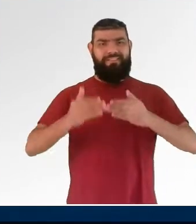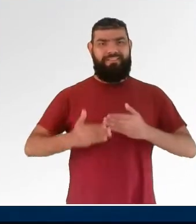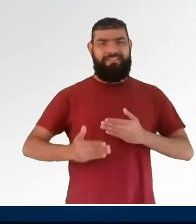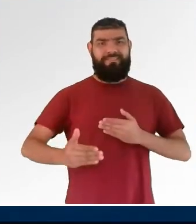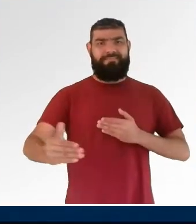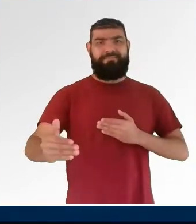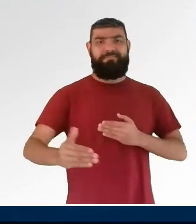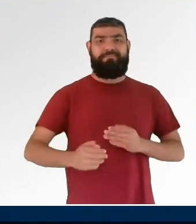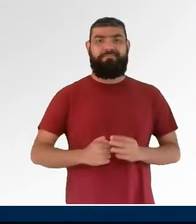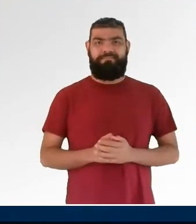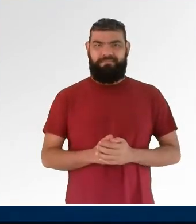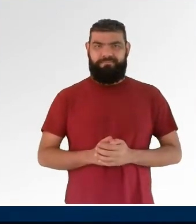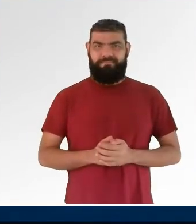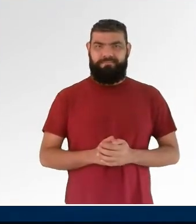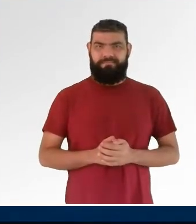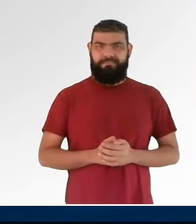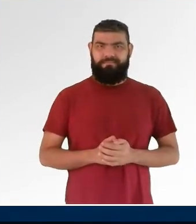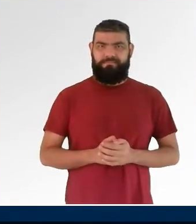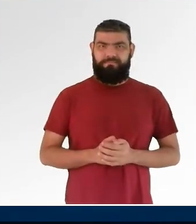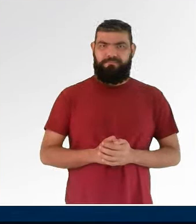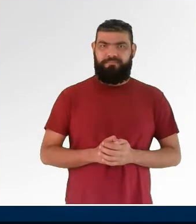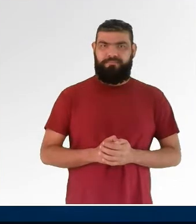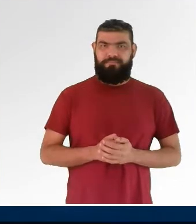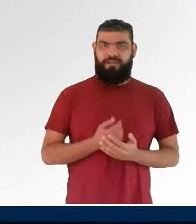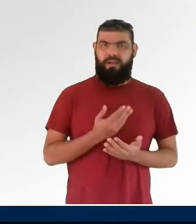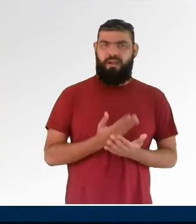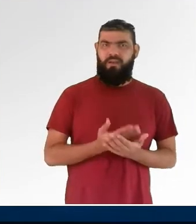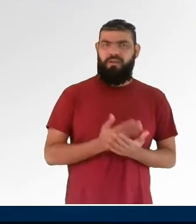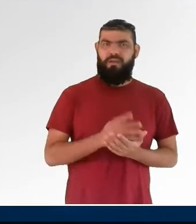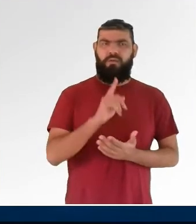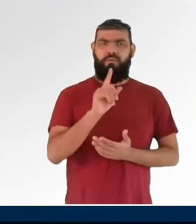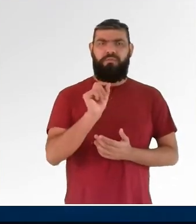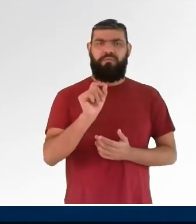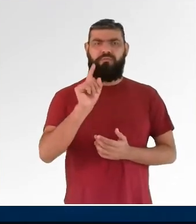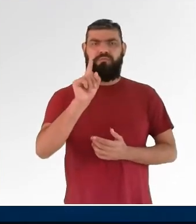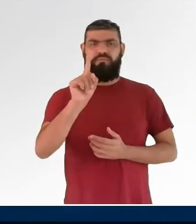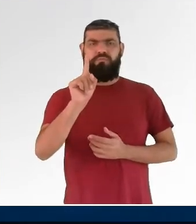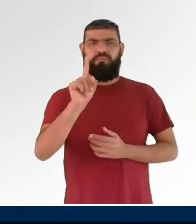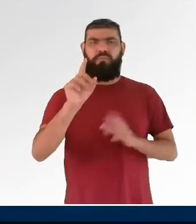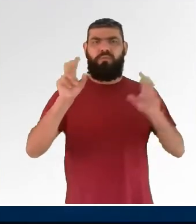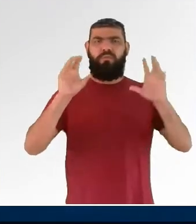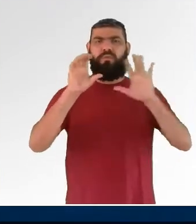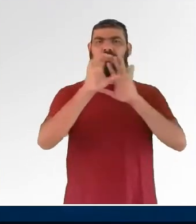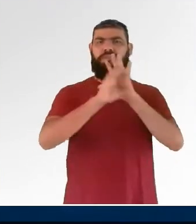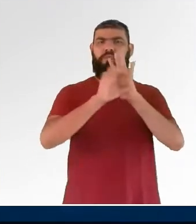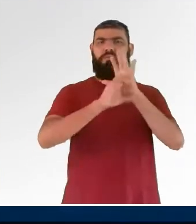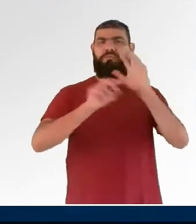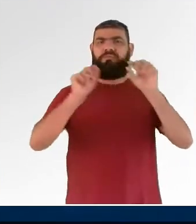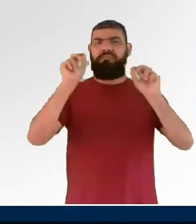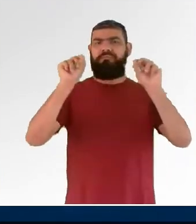Aula 1.1, Conteúdo, estudos textuais.